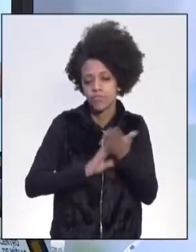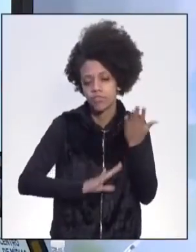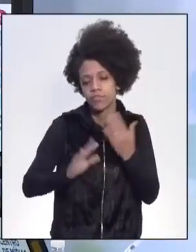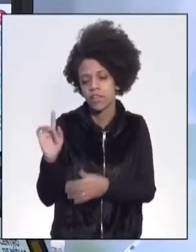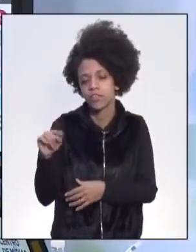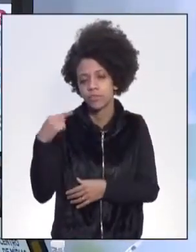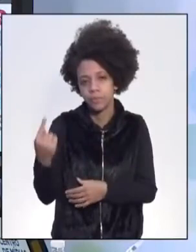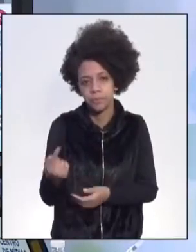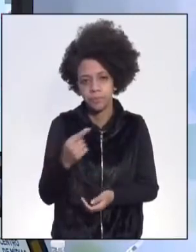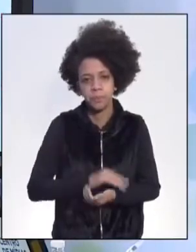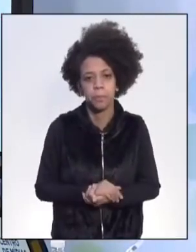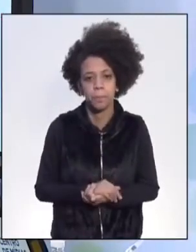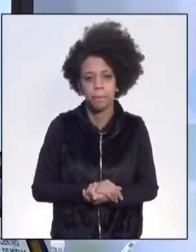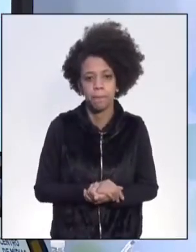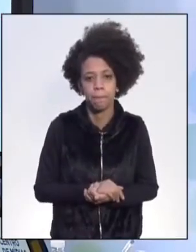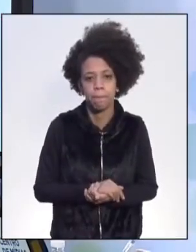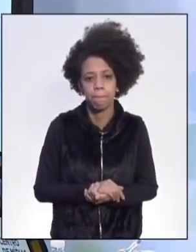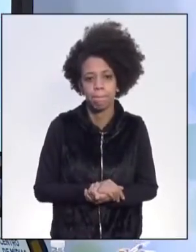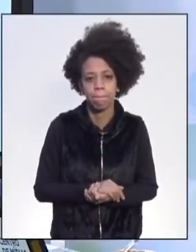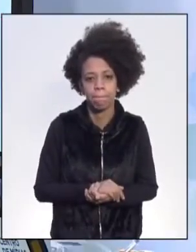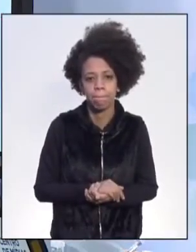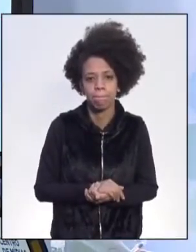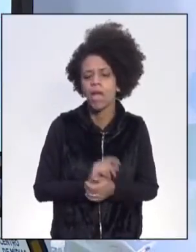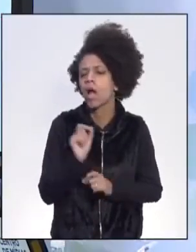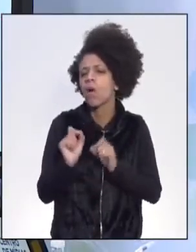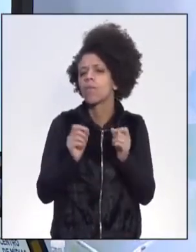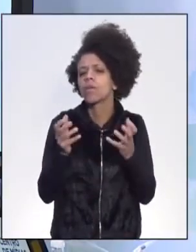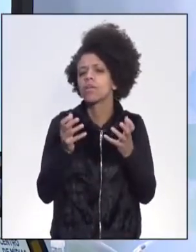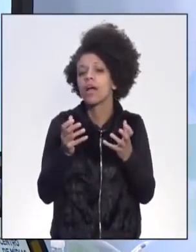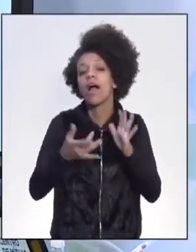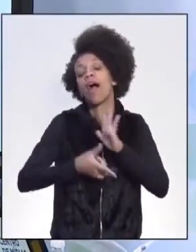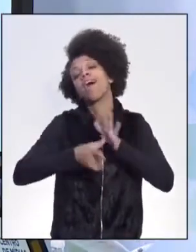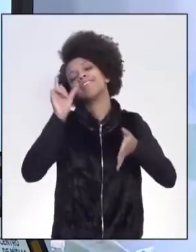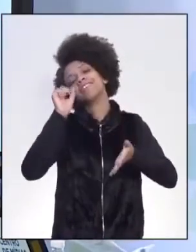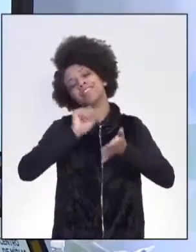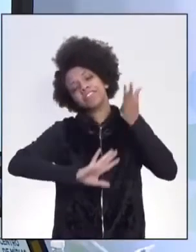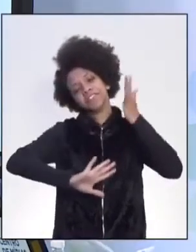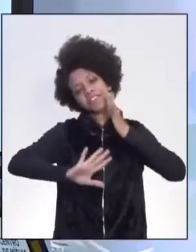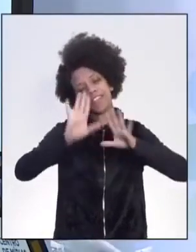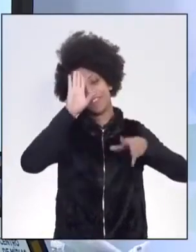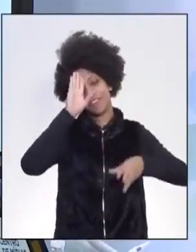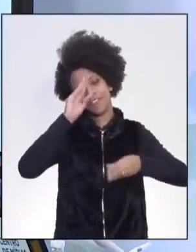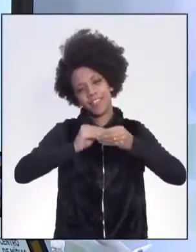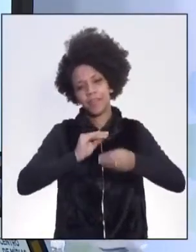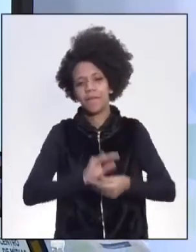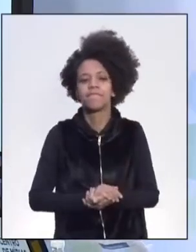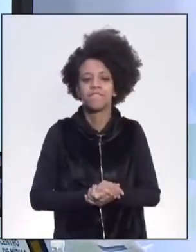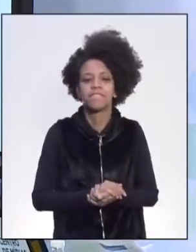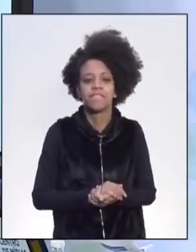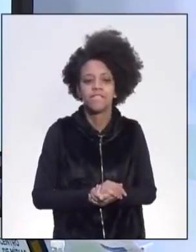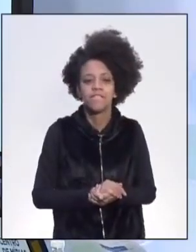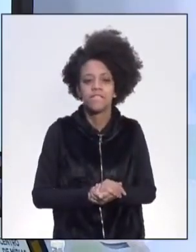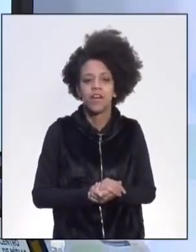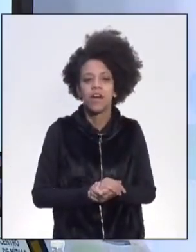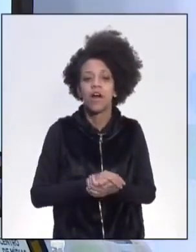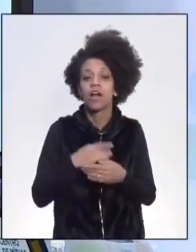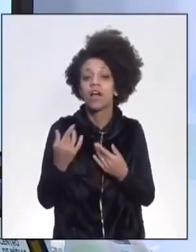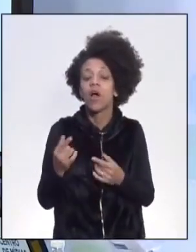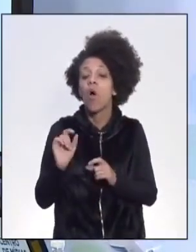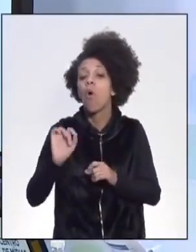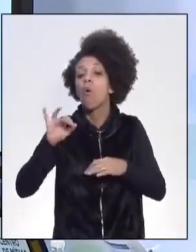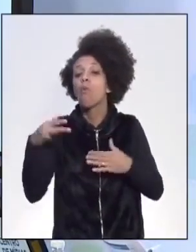atividade. Vamos lá. O que eu quero? Antes da atividade, vamos fazer um resumo, né? Opa, vamos lá. Então, nossa função, qual